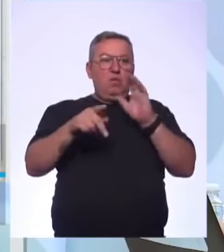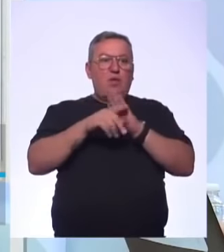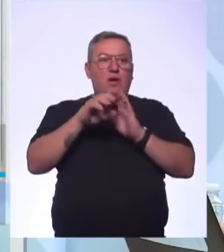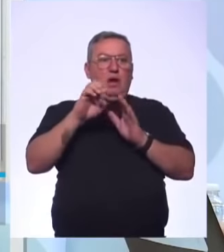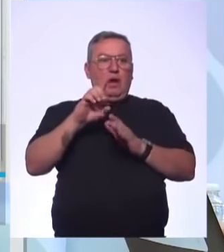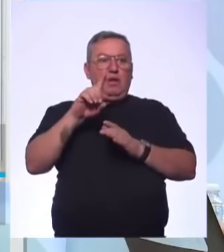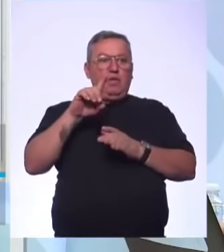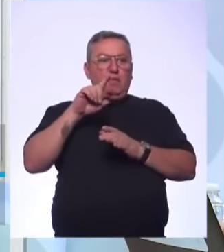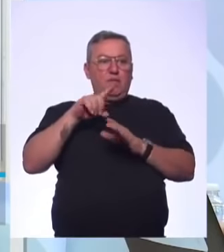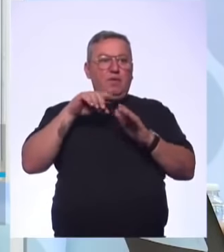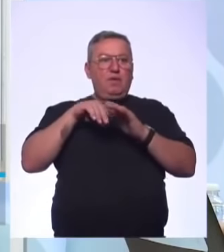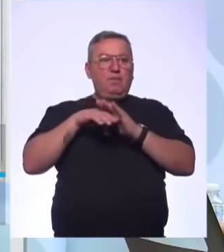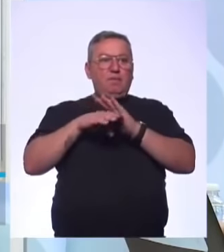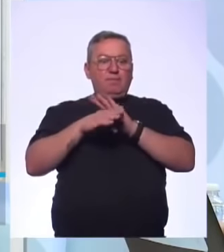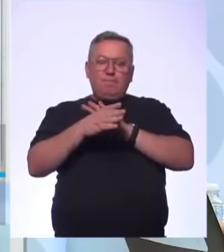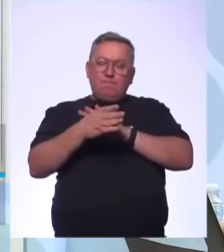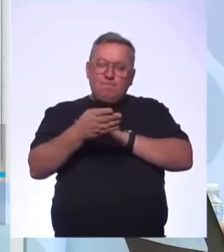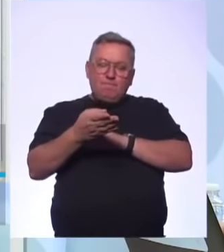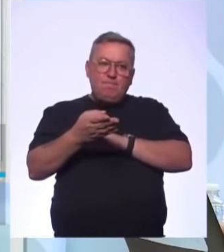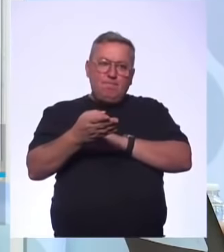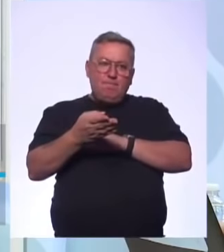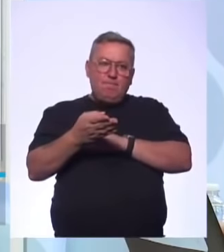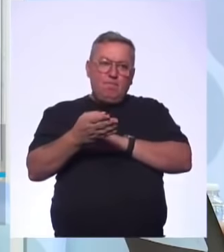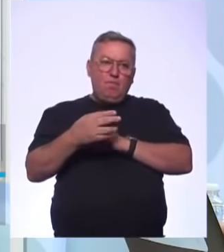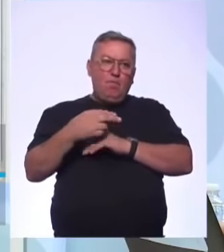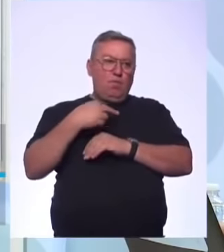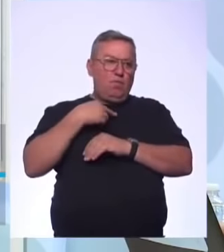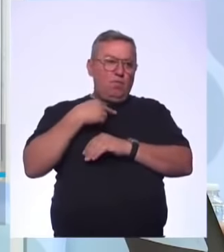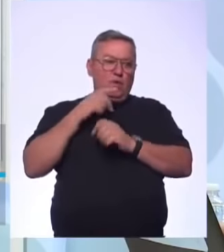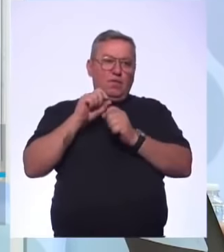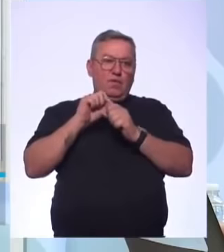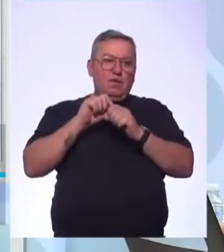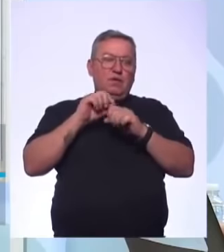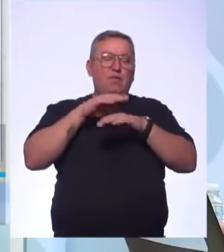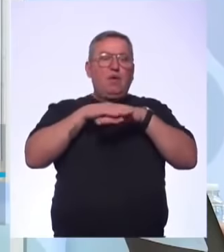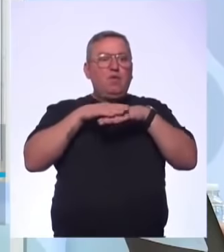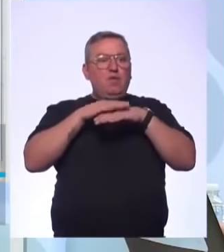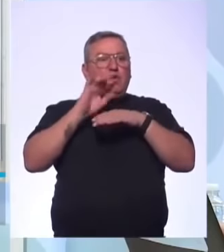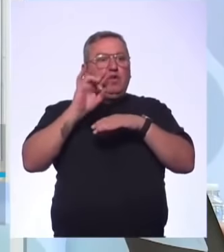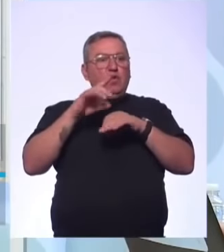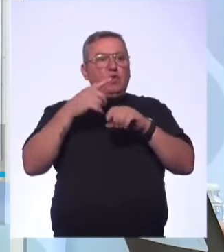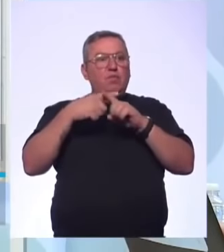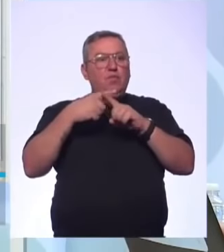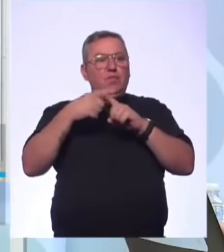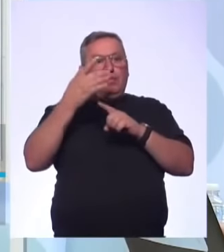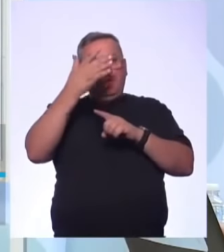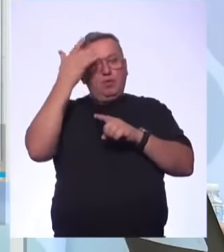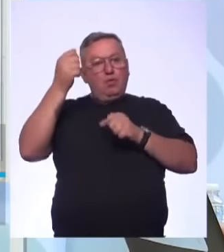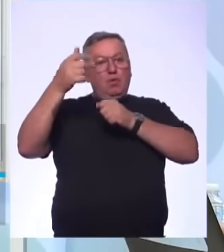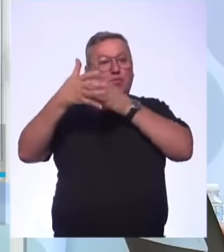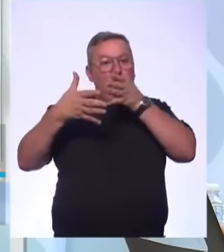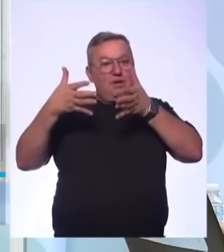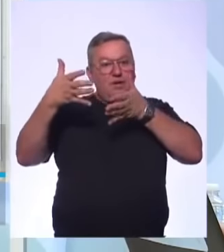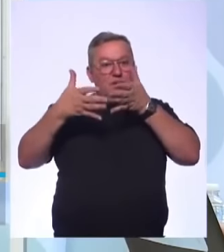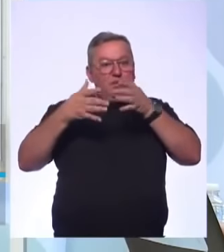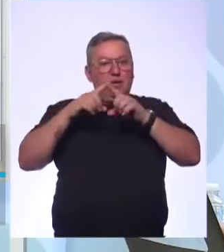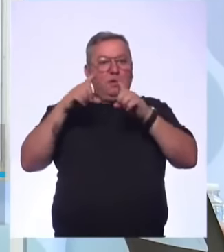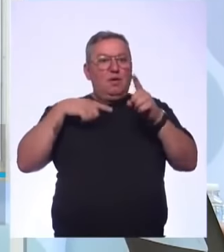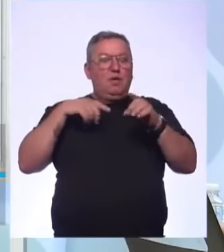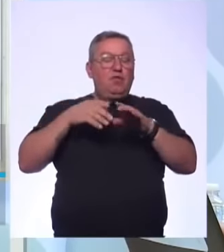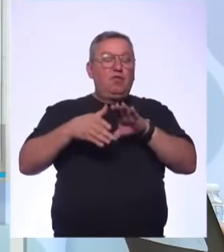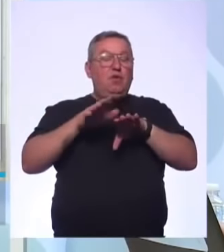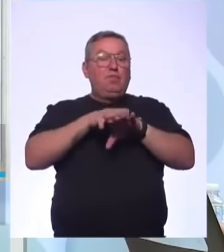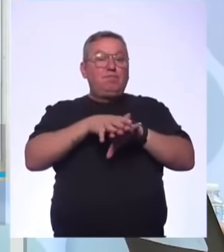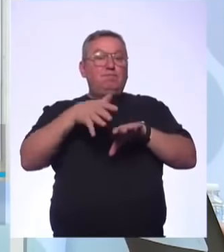você ir se familiarizando. Eu não posso criar um diálogo só em inglês por causa do pessoal de Libras, senão nós estamos excluindo